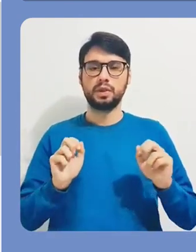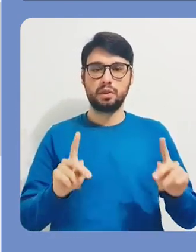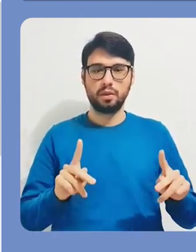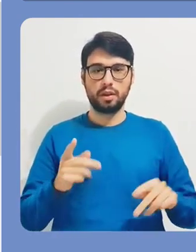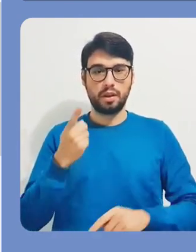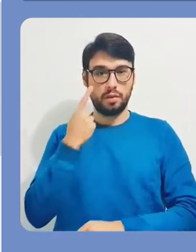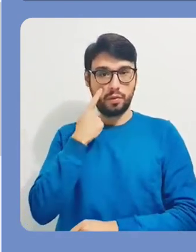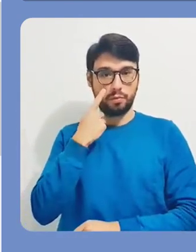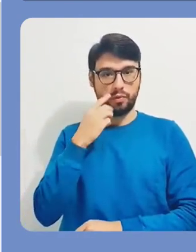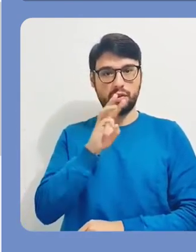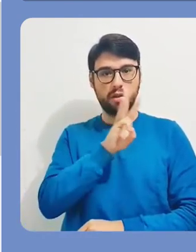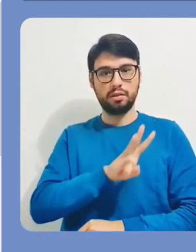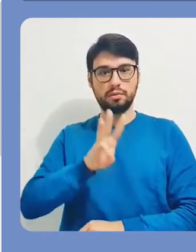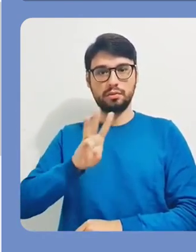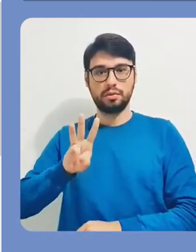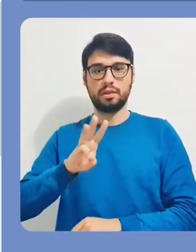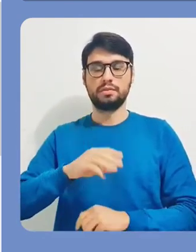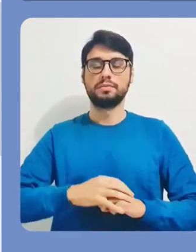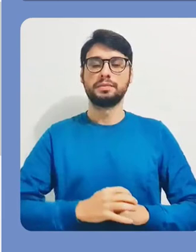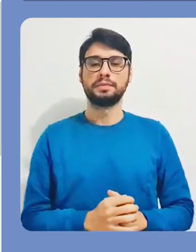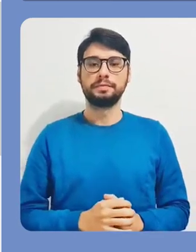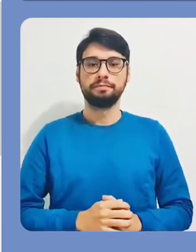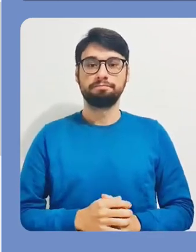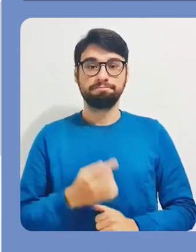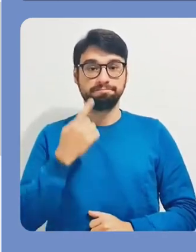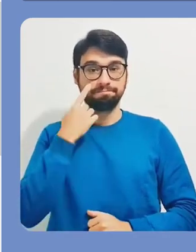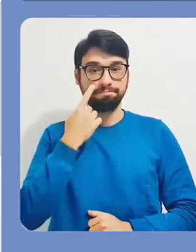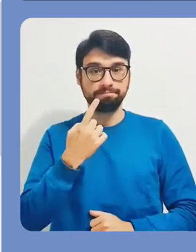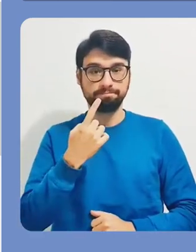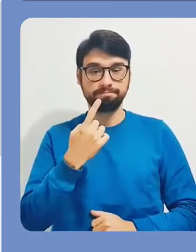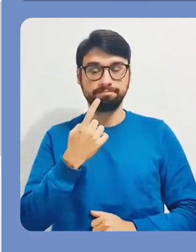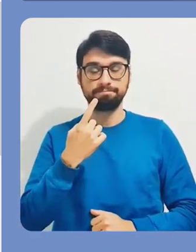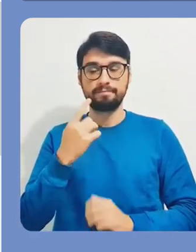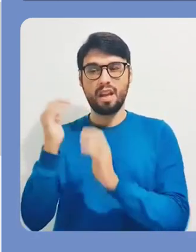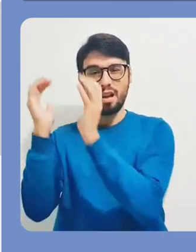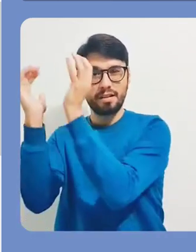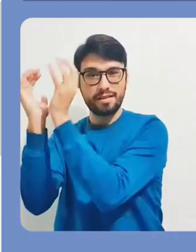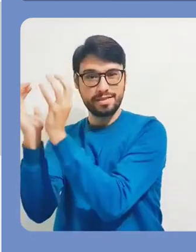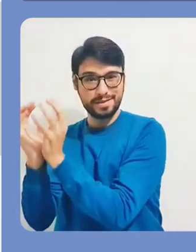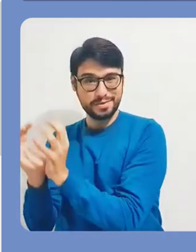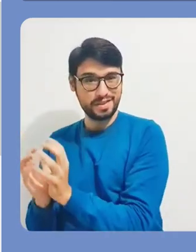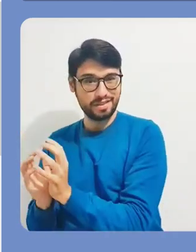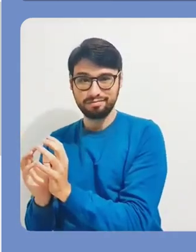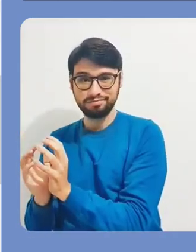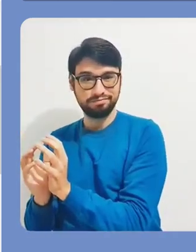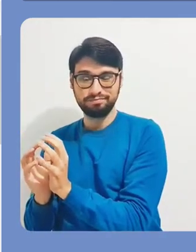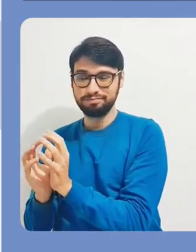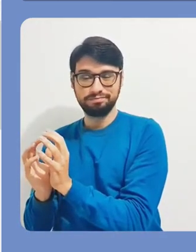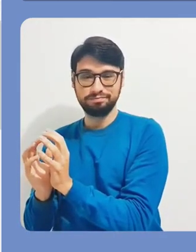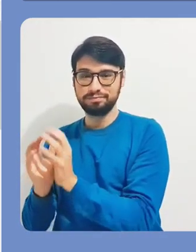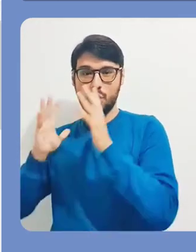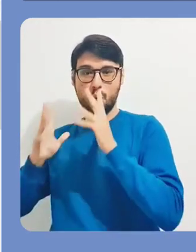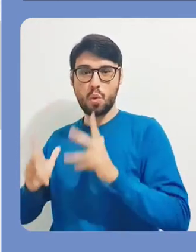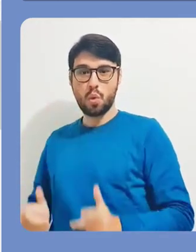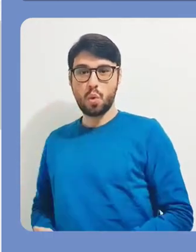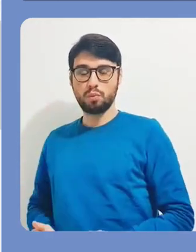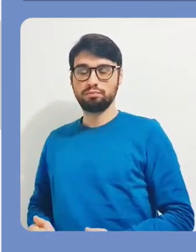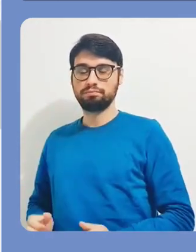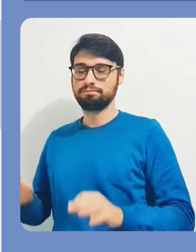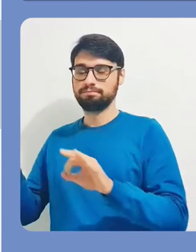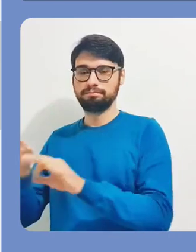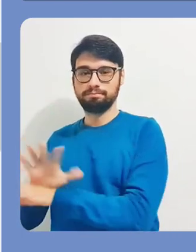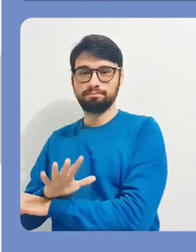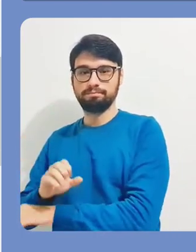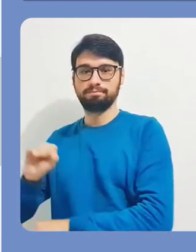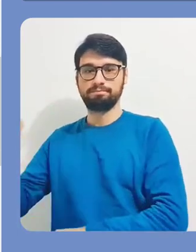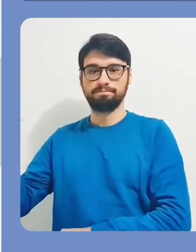Pronto, limpei todas as categorias de menus do meu site. Vamos ver como ficou lá na nossa página. Entrando aqui na